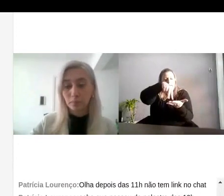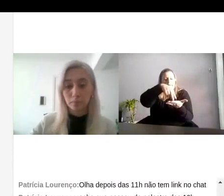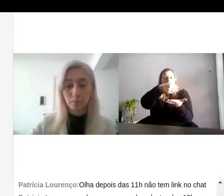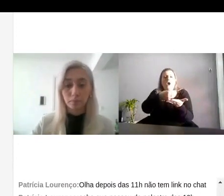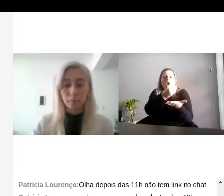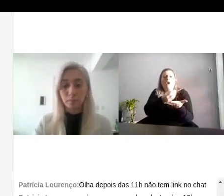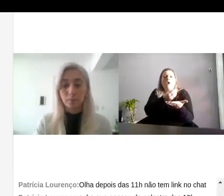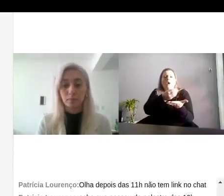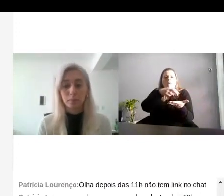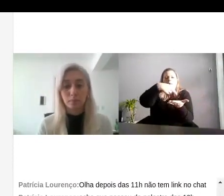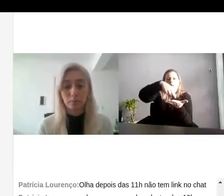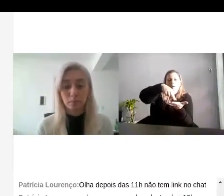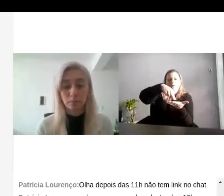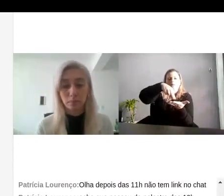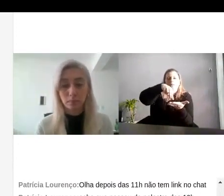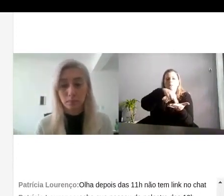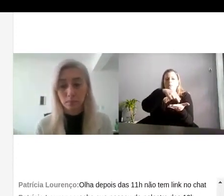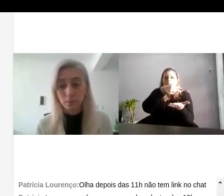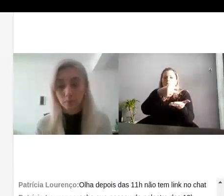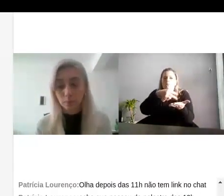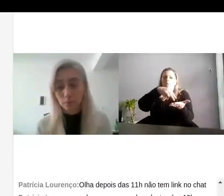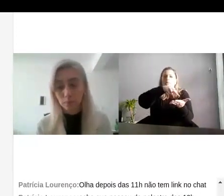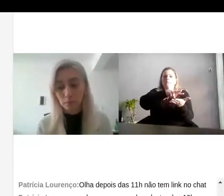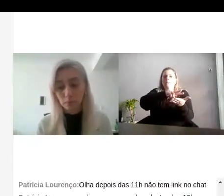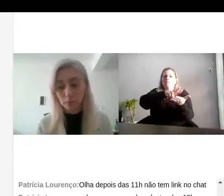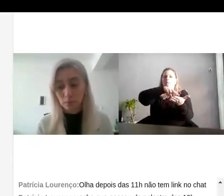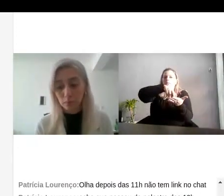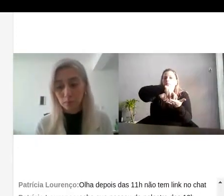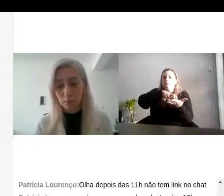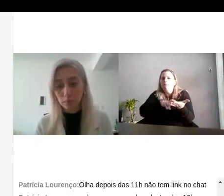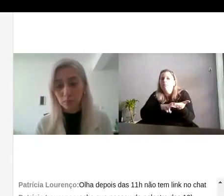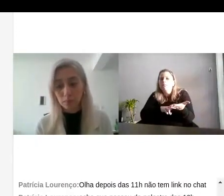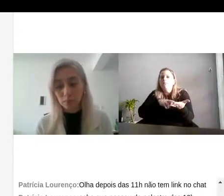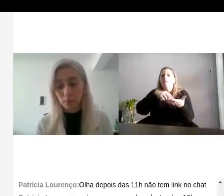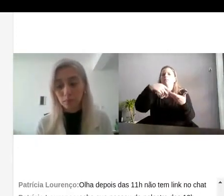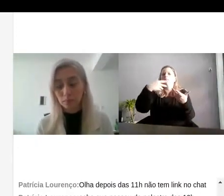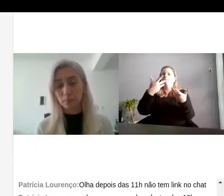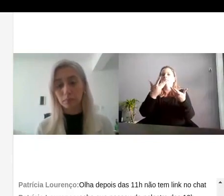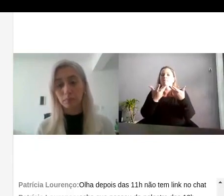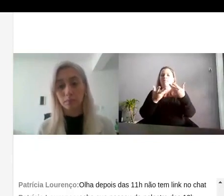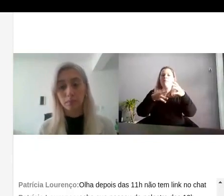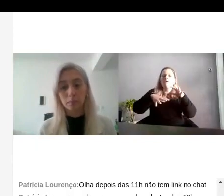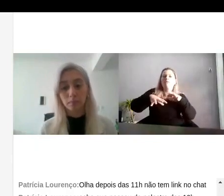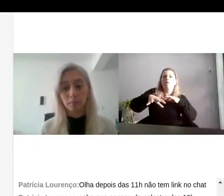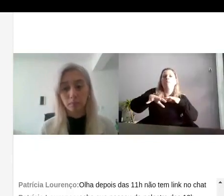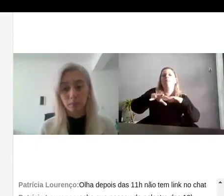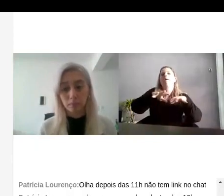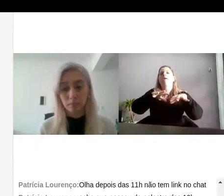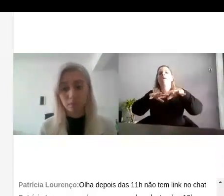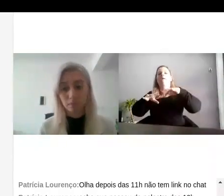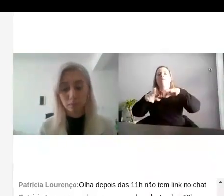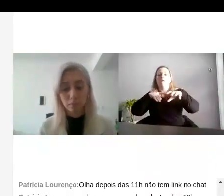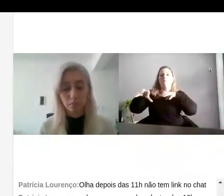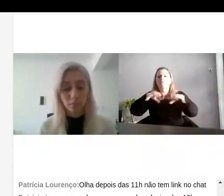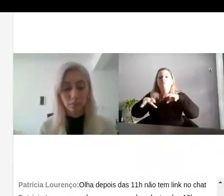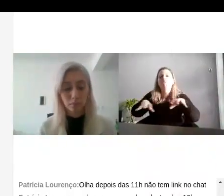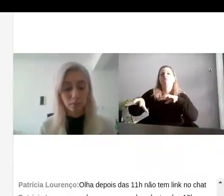em alguns momentos perceber, porque não são em todos os momentos, e aí a gente tende a achar que